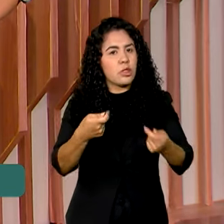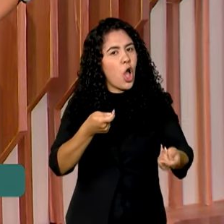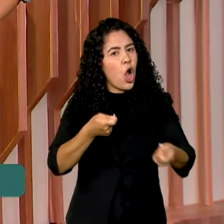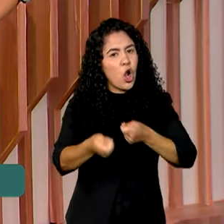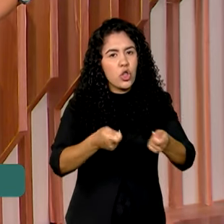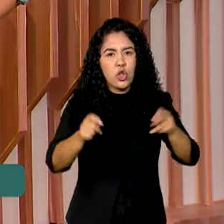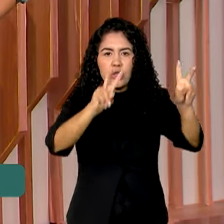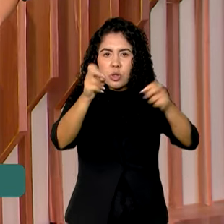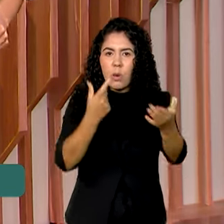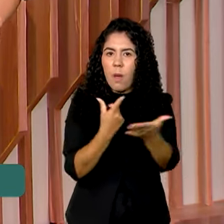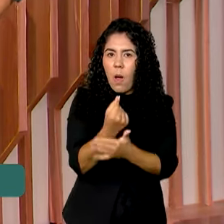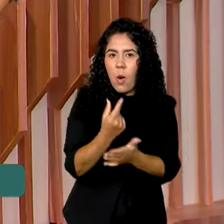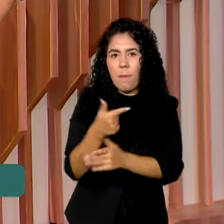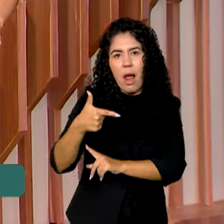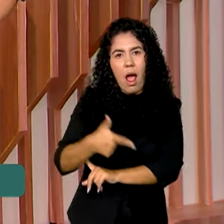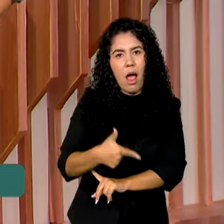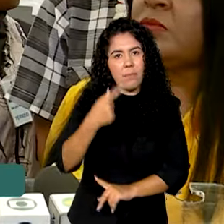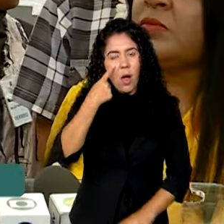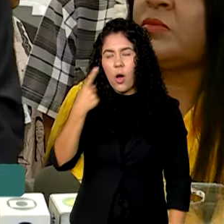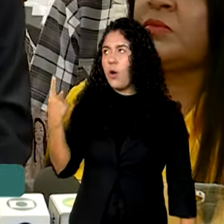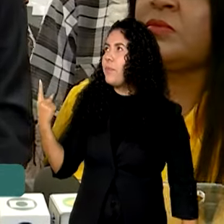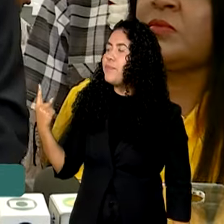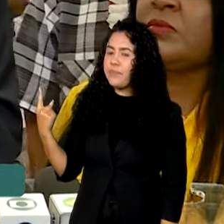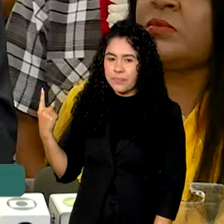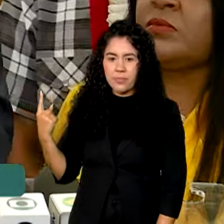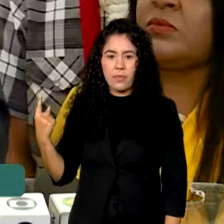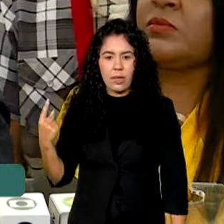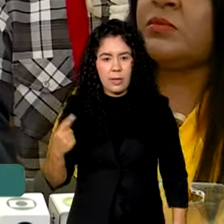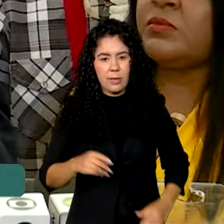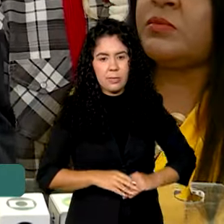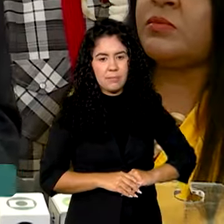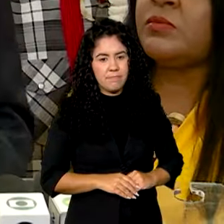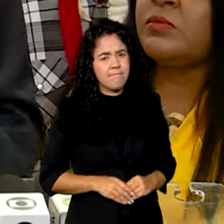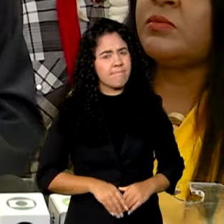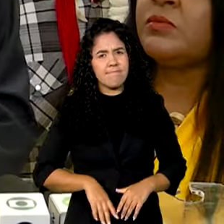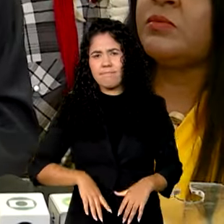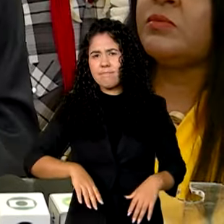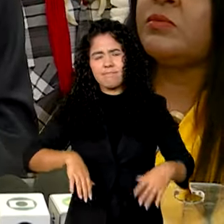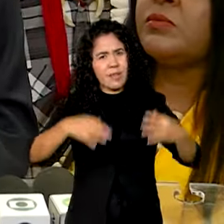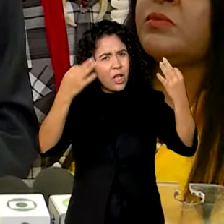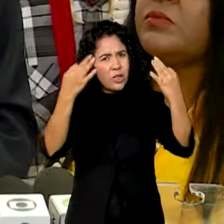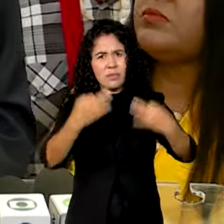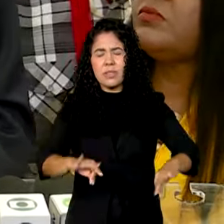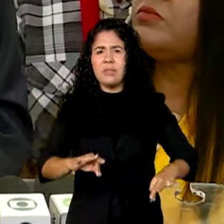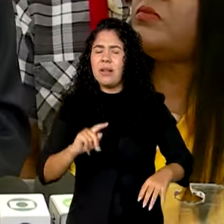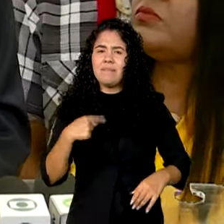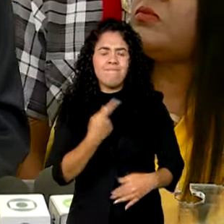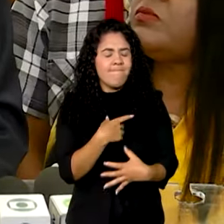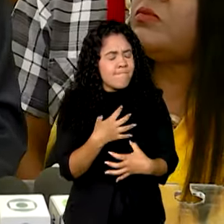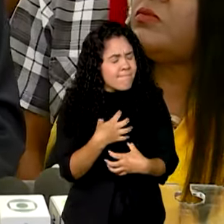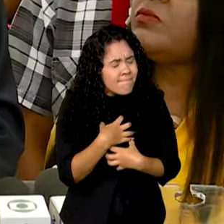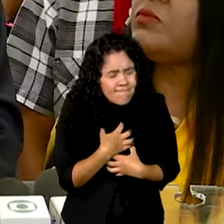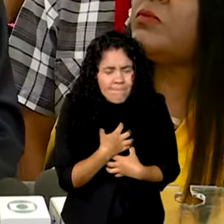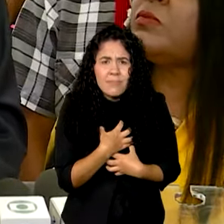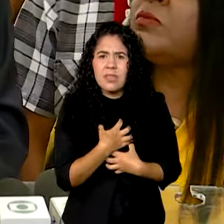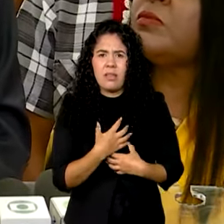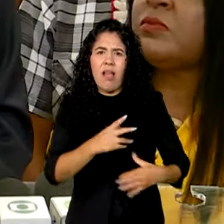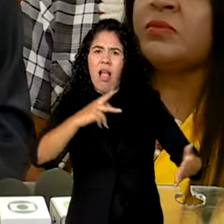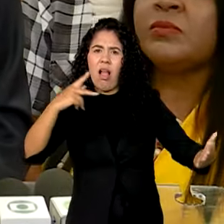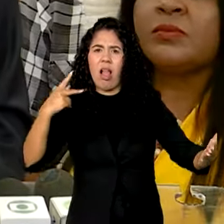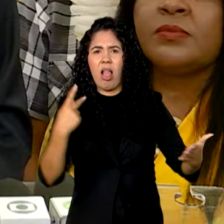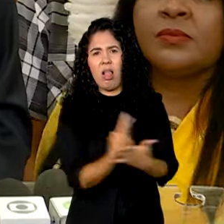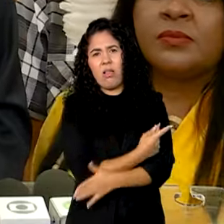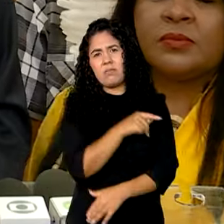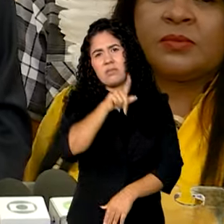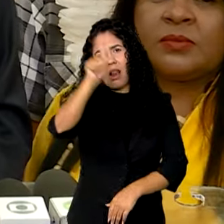na aquisição de armas Vamos ver eu acho evidentemente todos nós achamos lament SA o que aconteceu